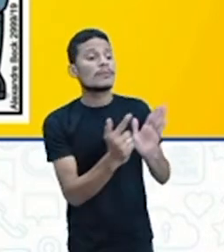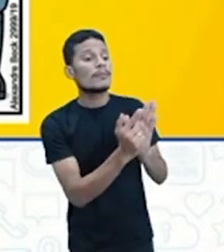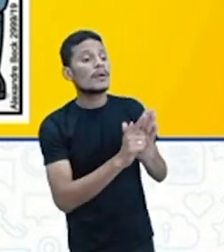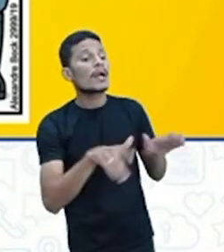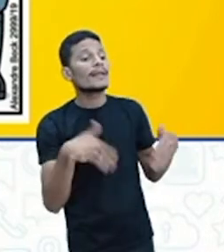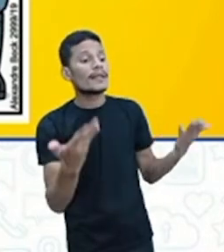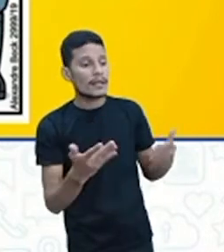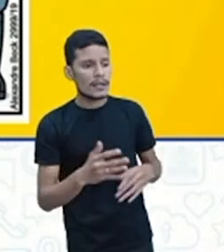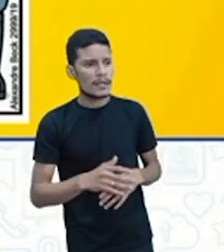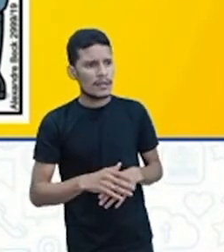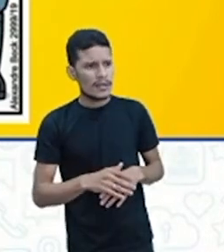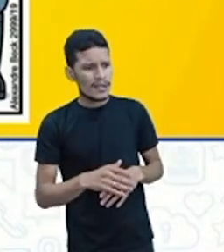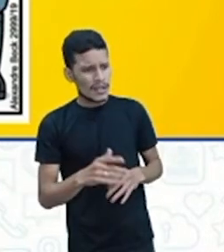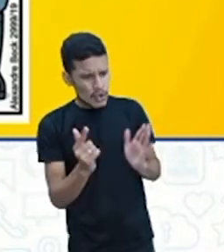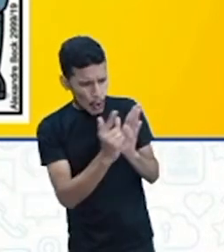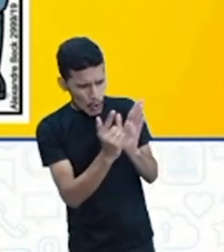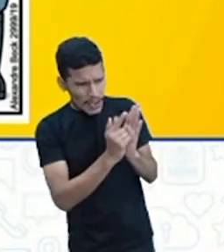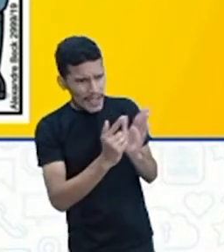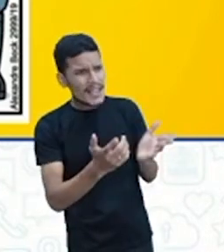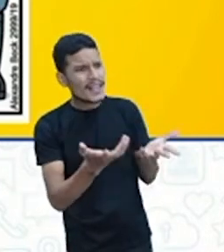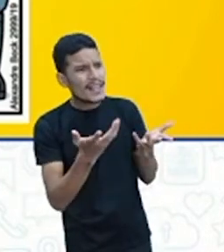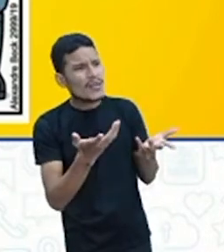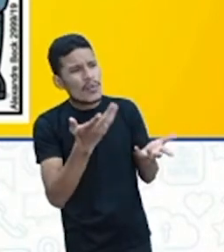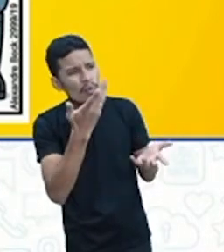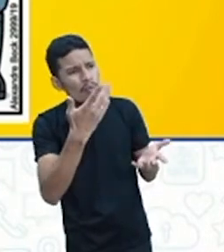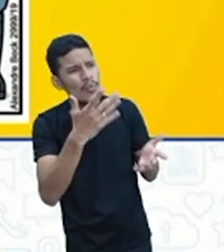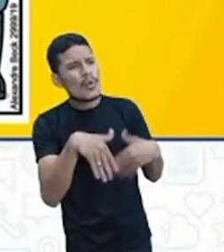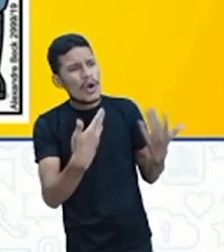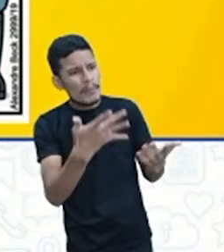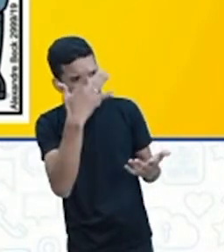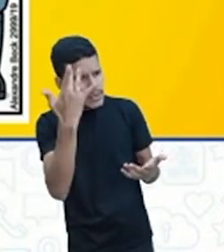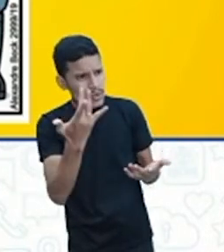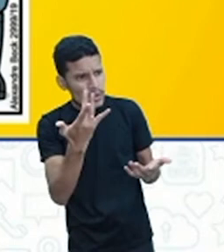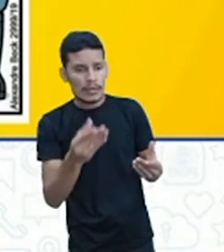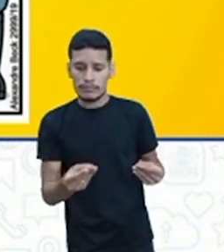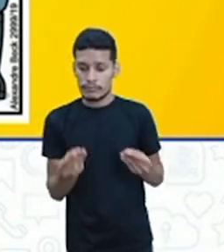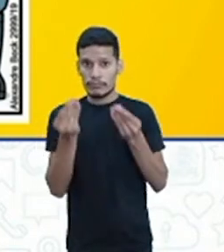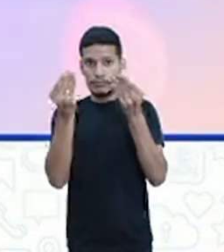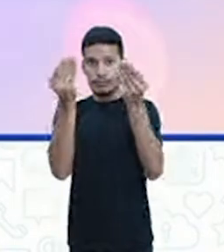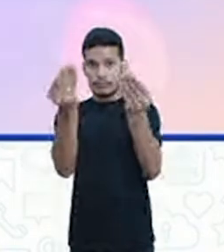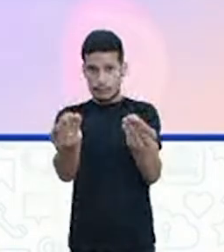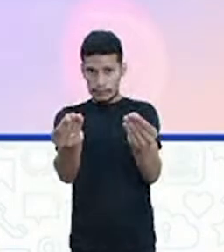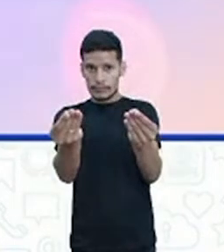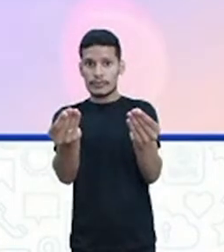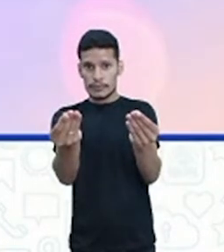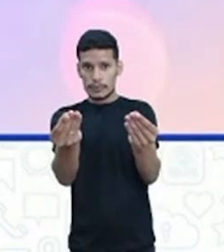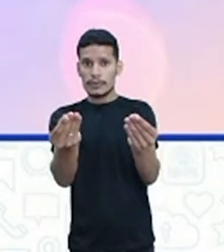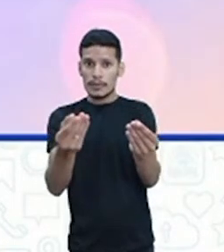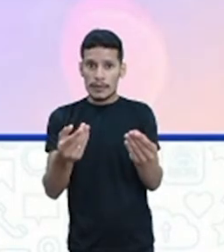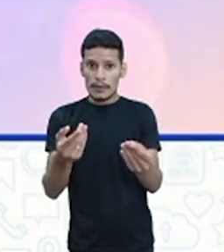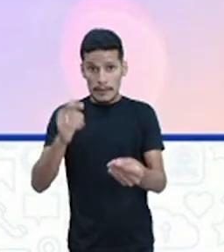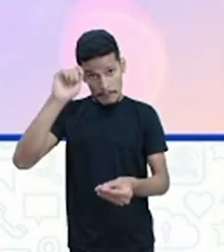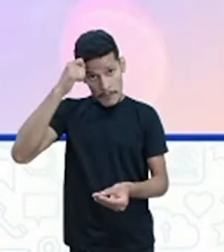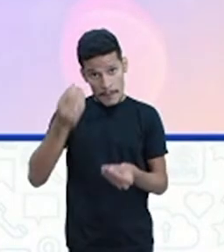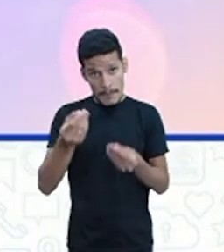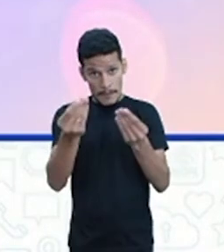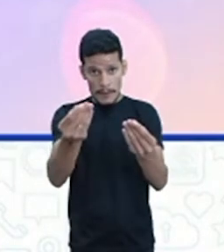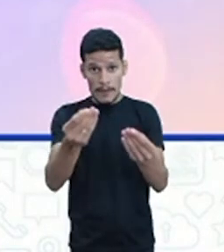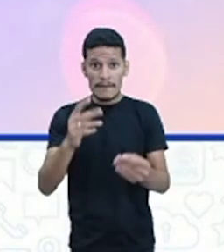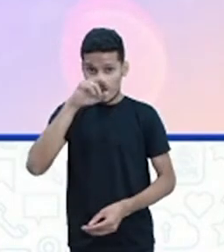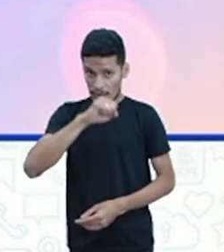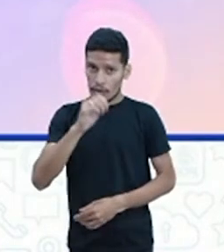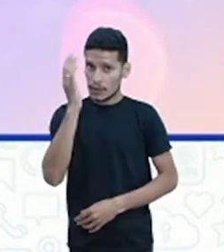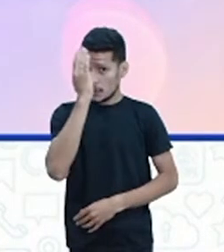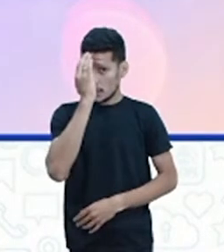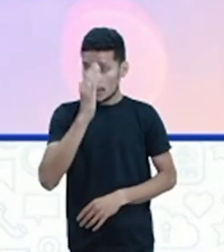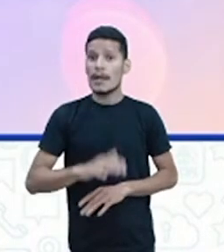Nota fiscal, mas quem ia carregar uma nota fiscal? Aqui, senhor. Então aqui a gente tem bem forte, né? E eu queria que vocês, a partir da